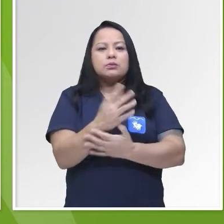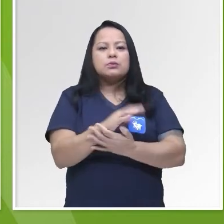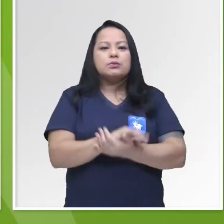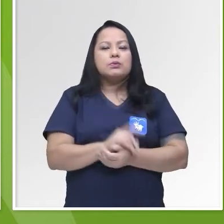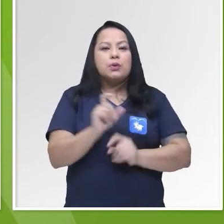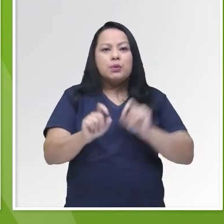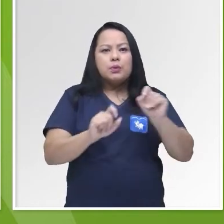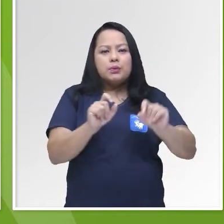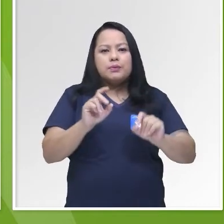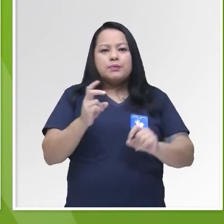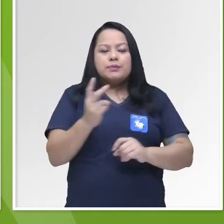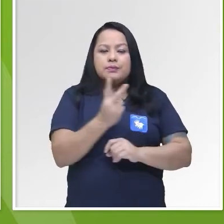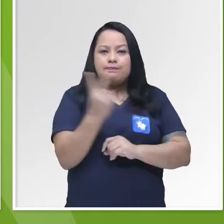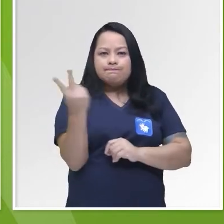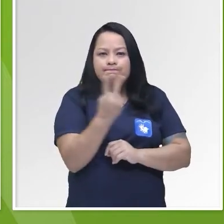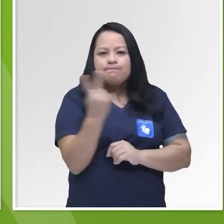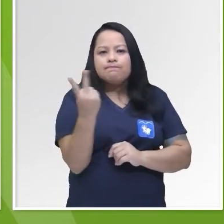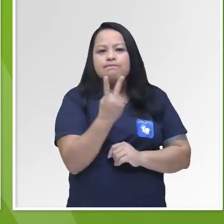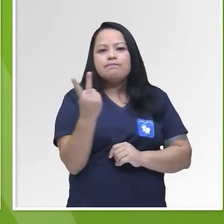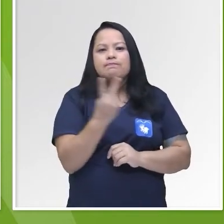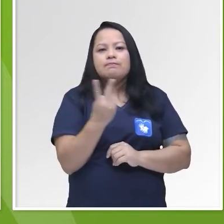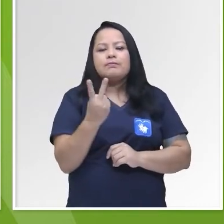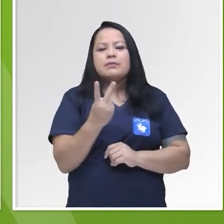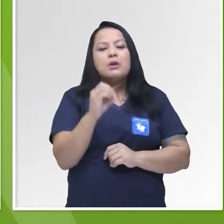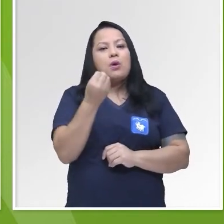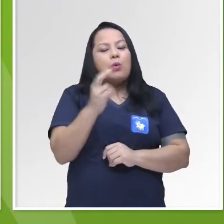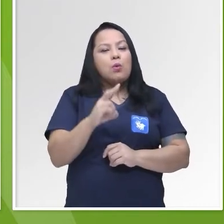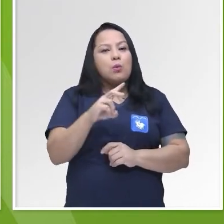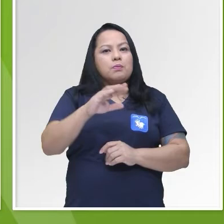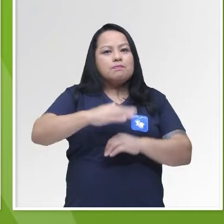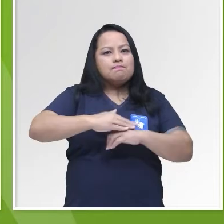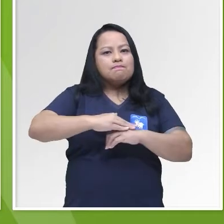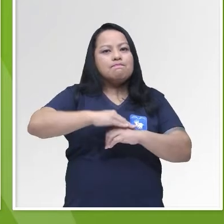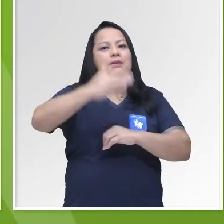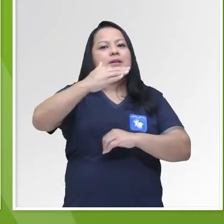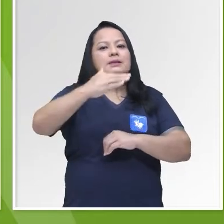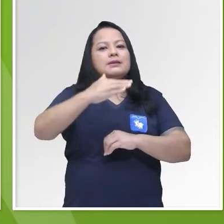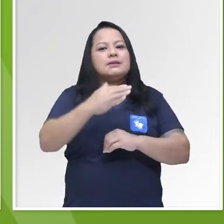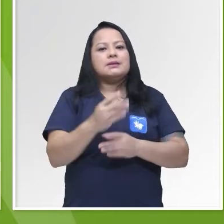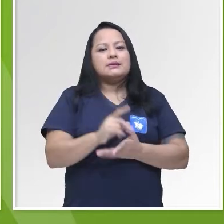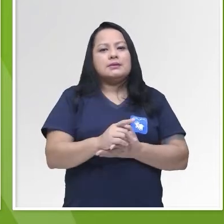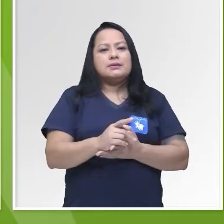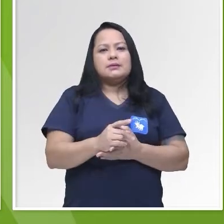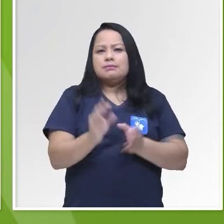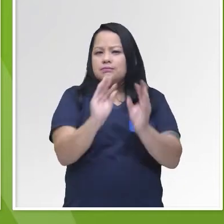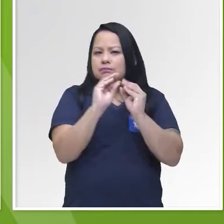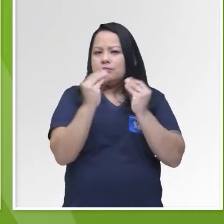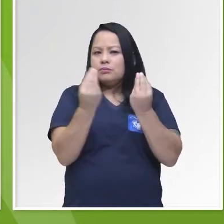ó, dois ou mais produtos.